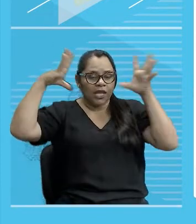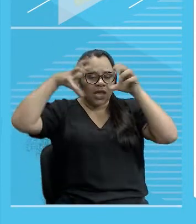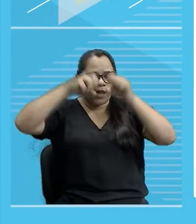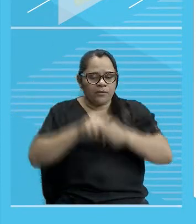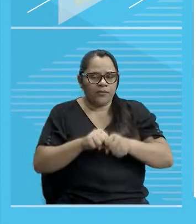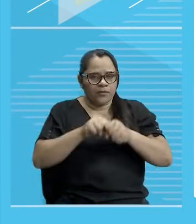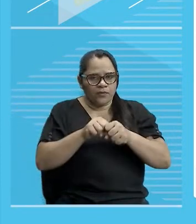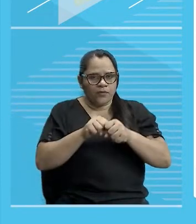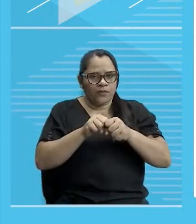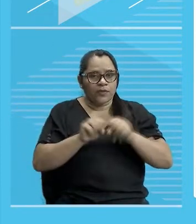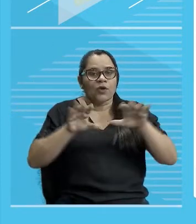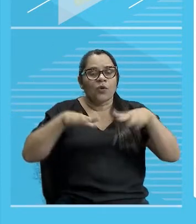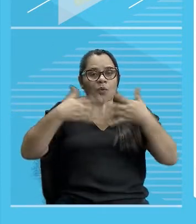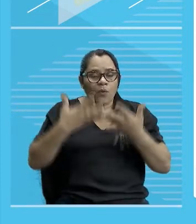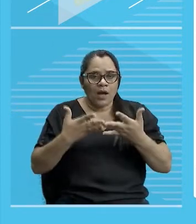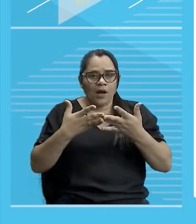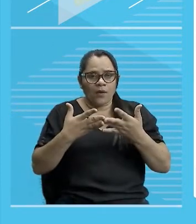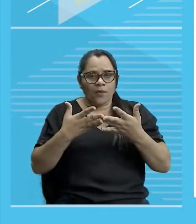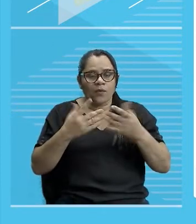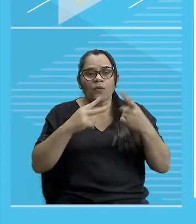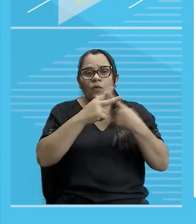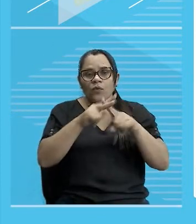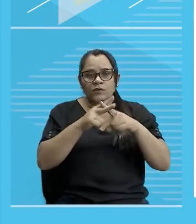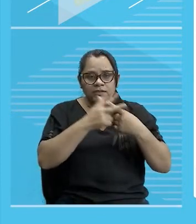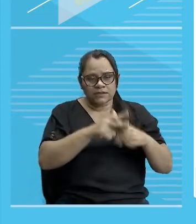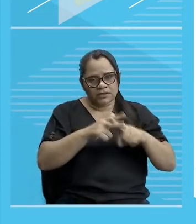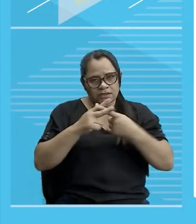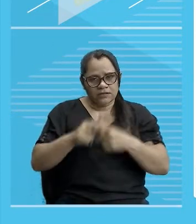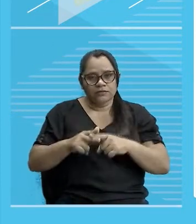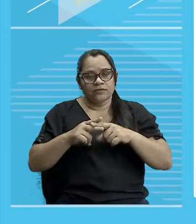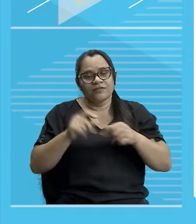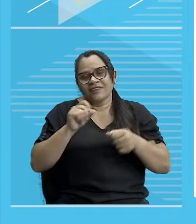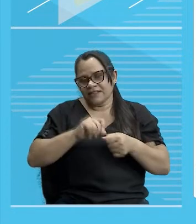então que o procedimento que tem que fazer comprar uma nova luminária